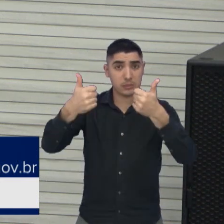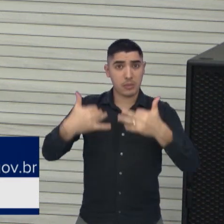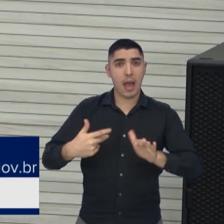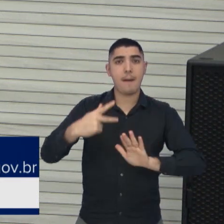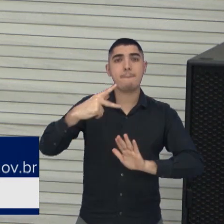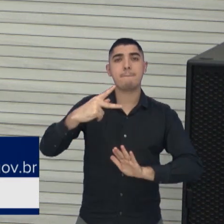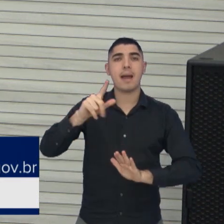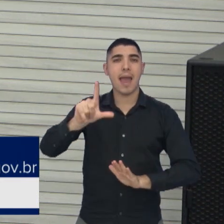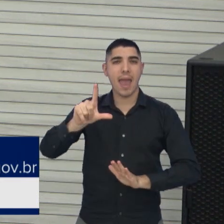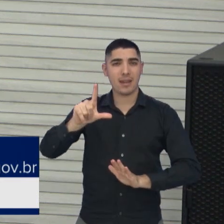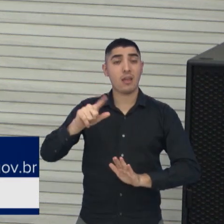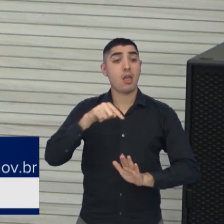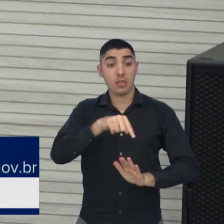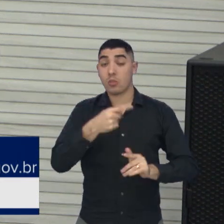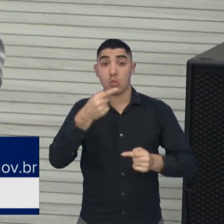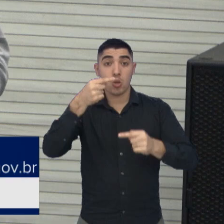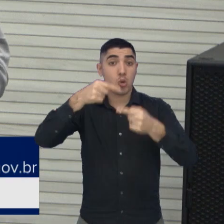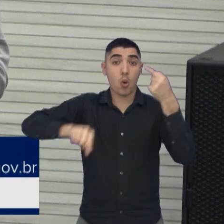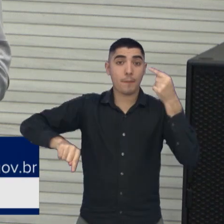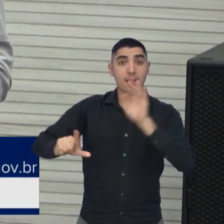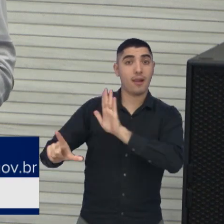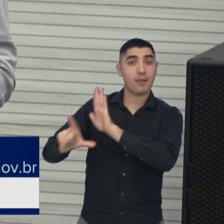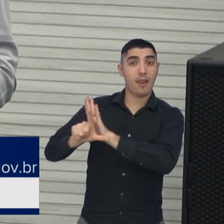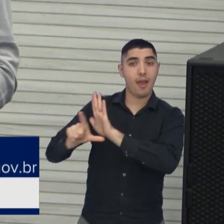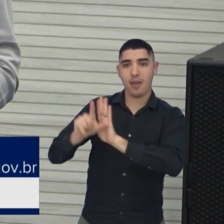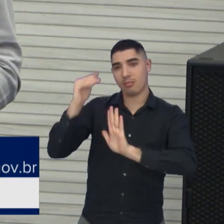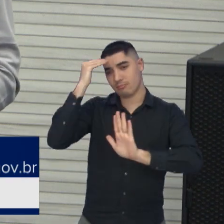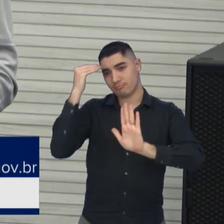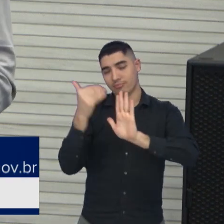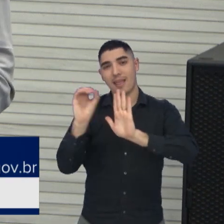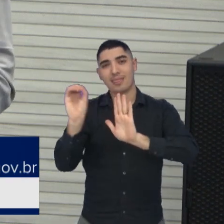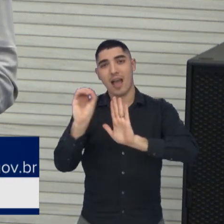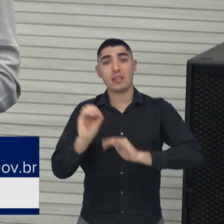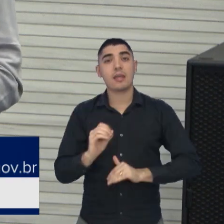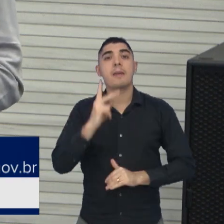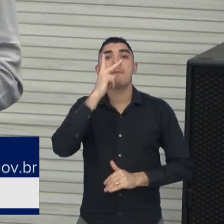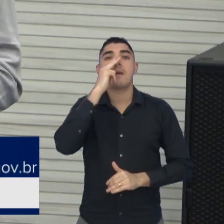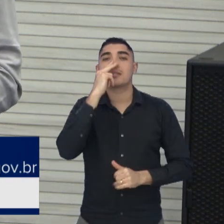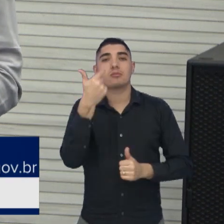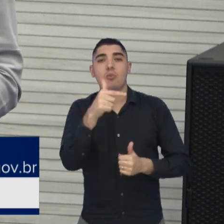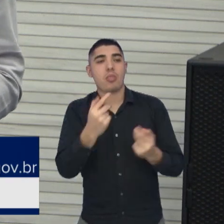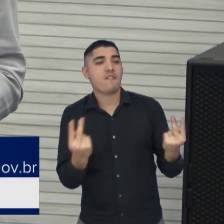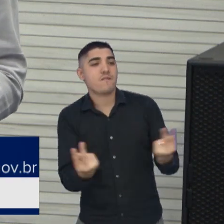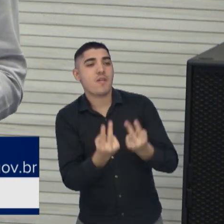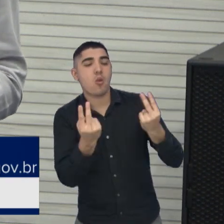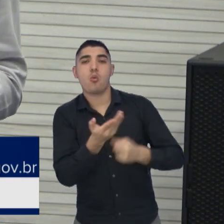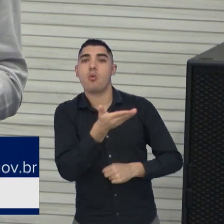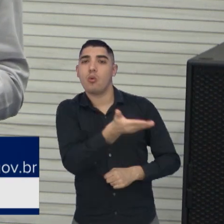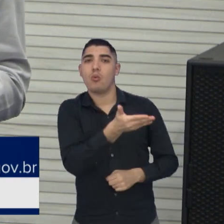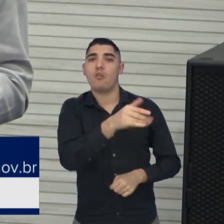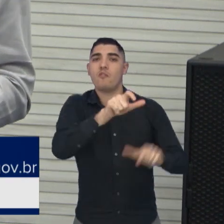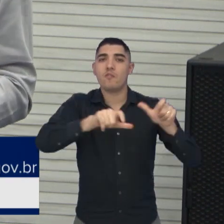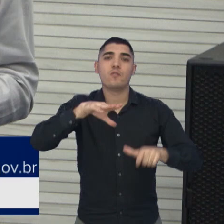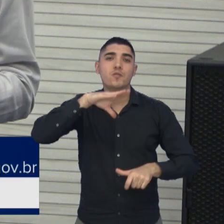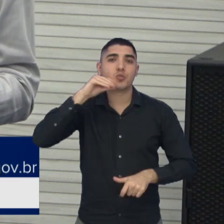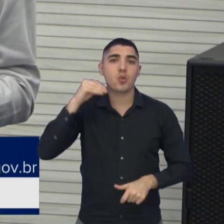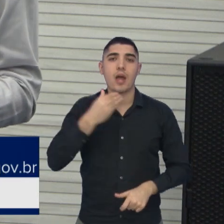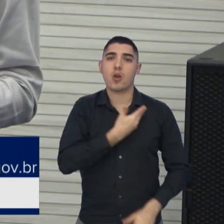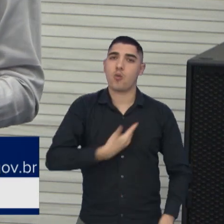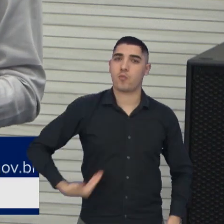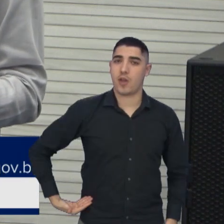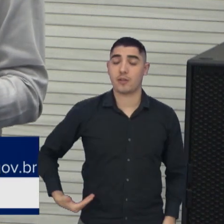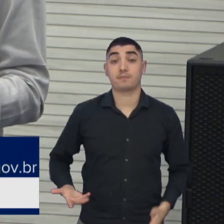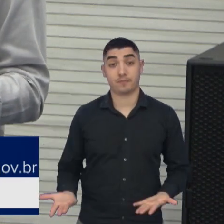de ilegalidade, inconstitucionalidade, desvaloriza o servidor de carreira. Então, assim, essa casa, ela aprova